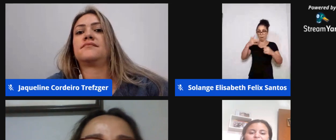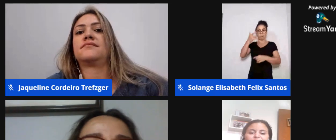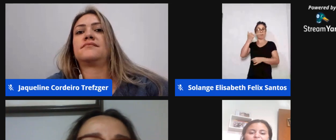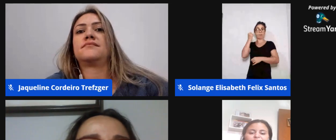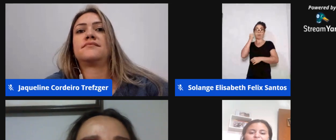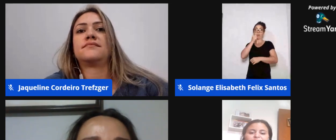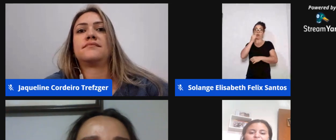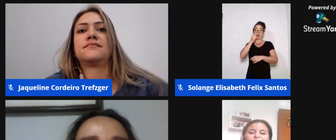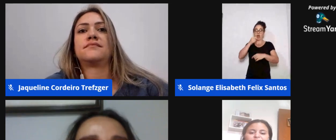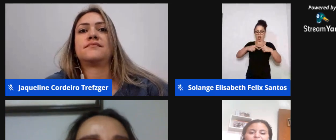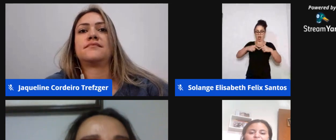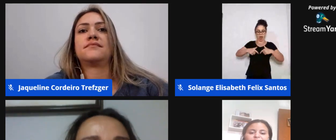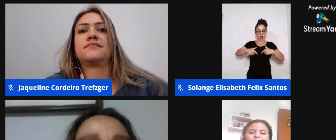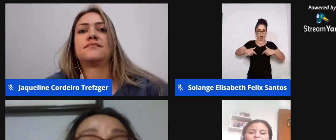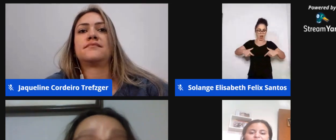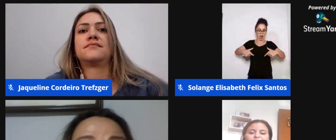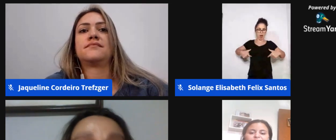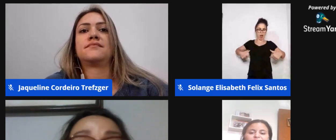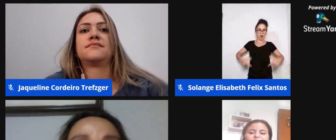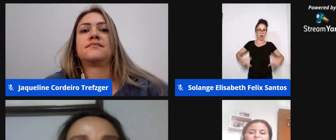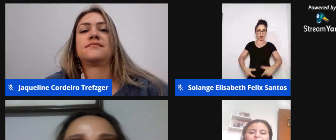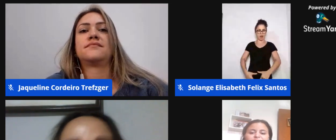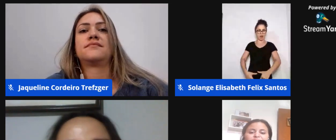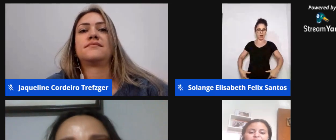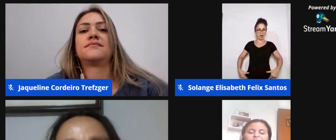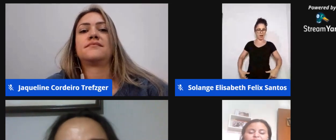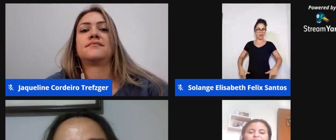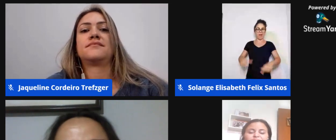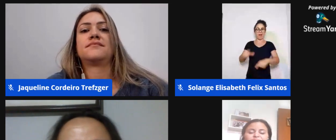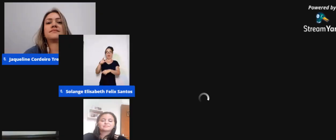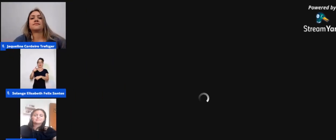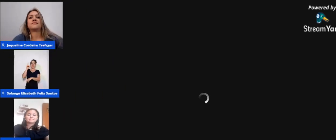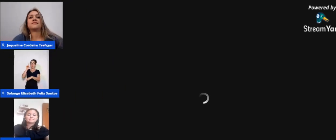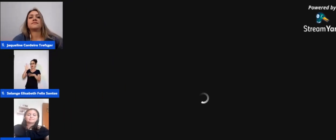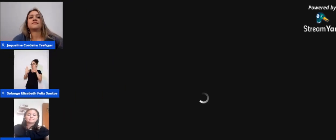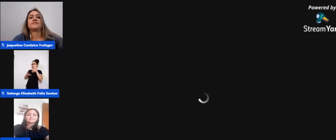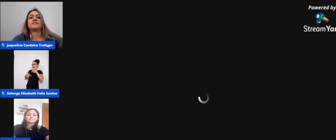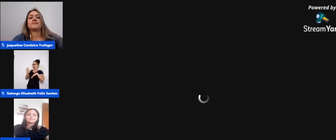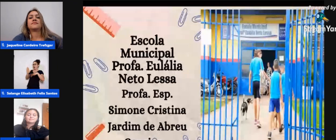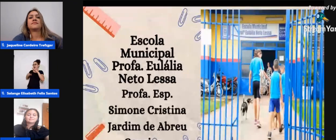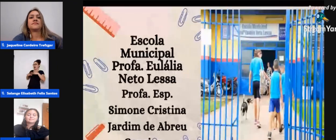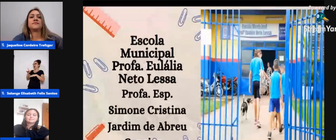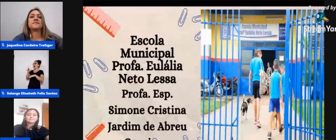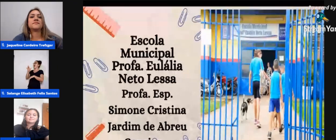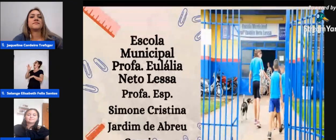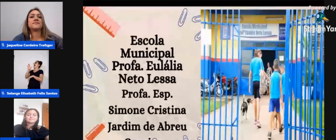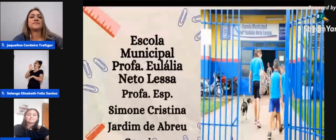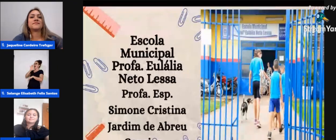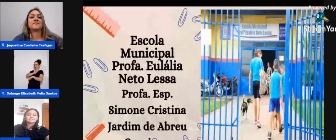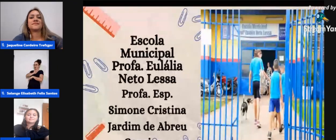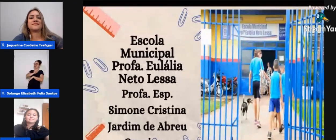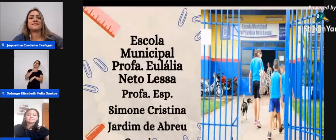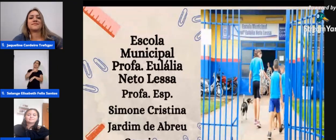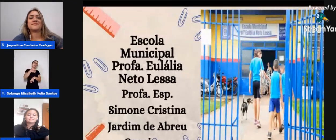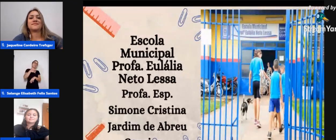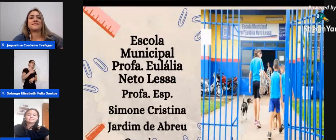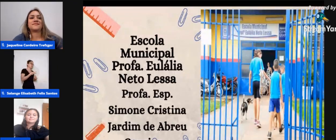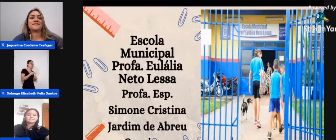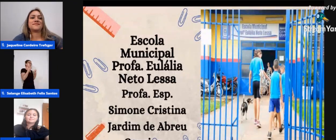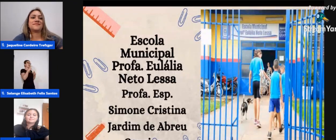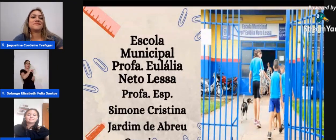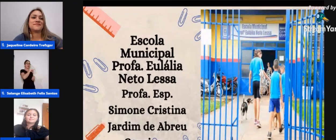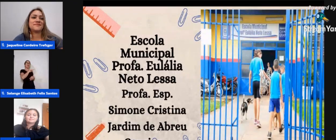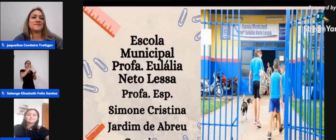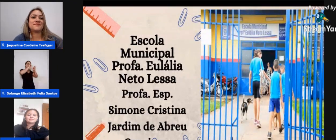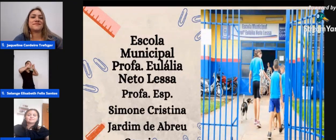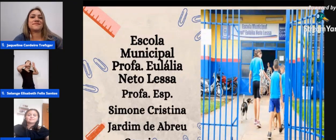sabe? Então, eu notei que ele estava entendendo realmente aquilo que eu estava falando, gênero feminino e gênero masculino. E aí